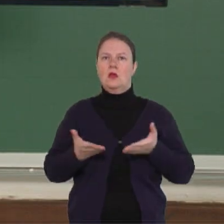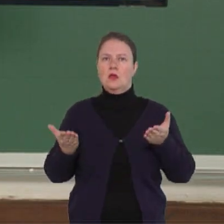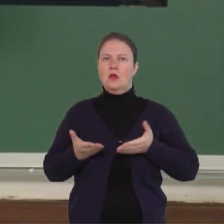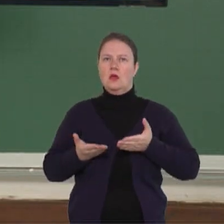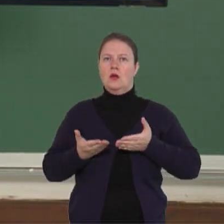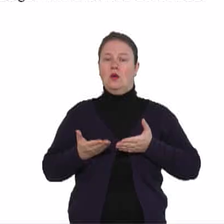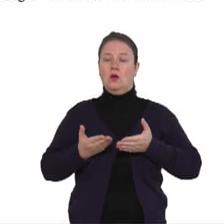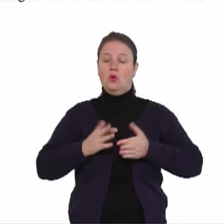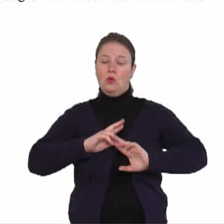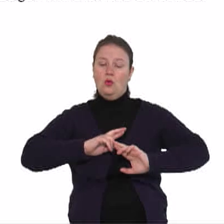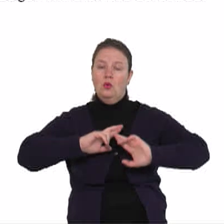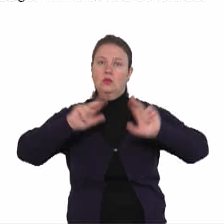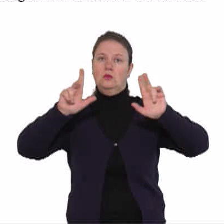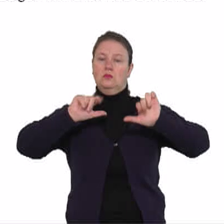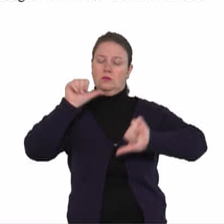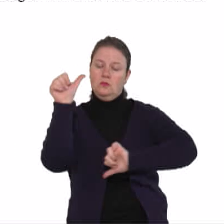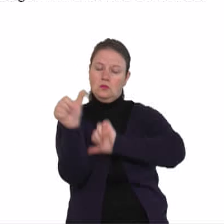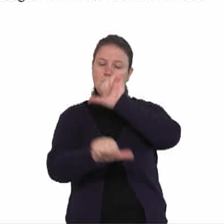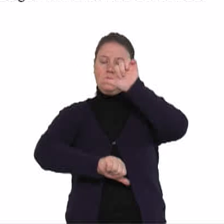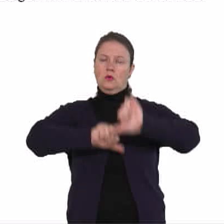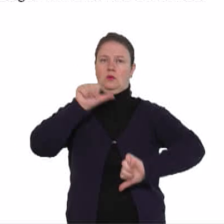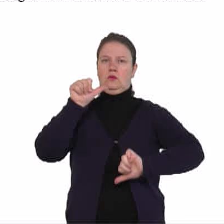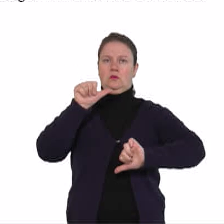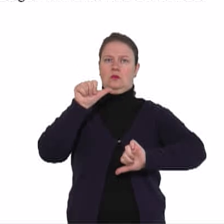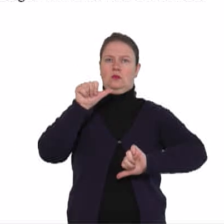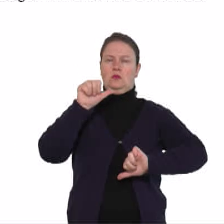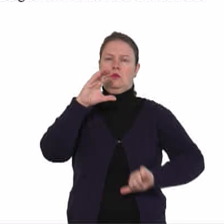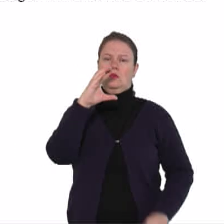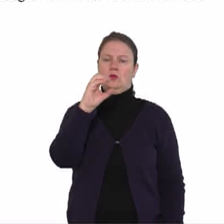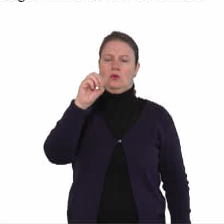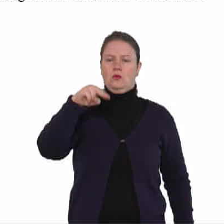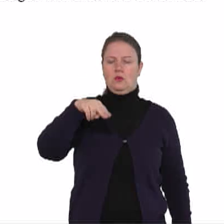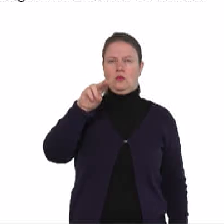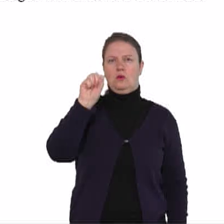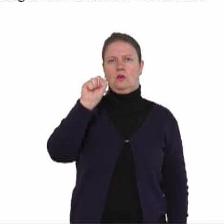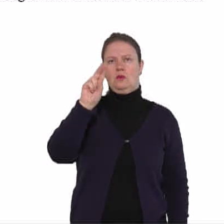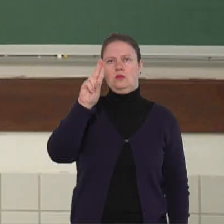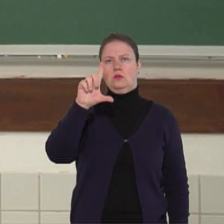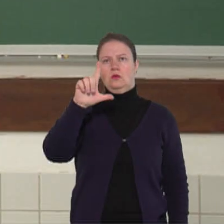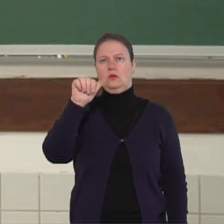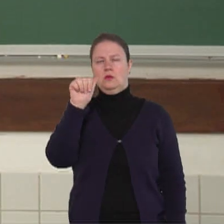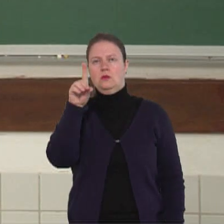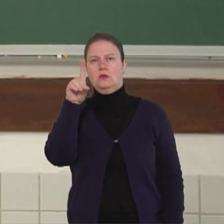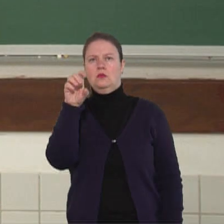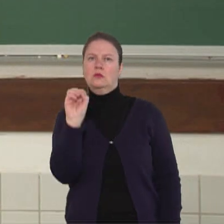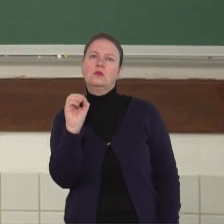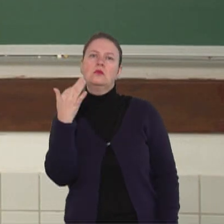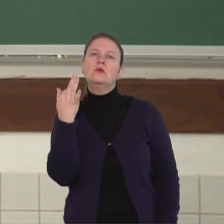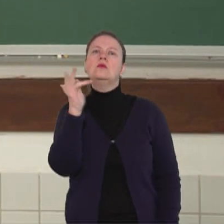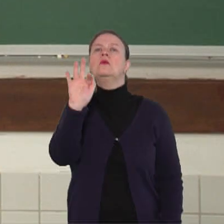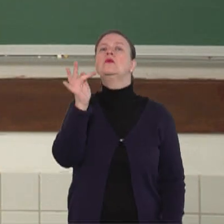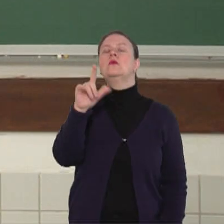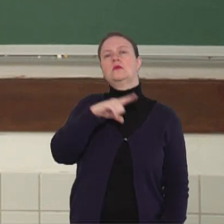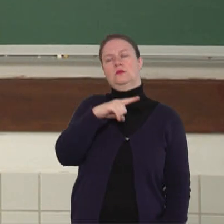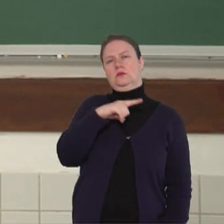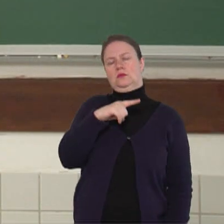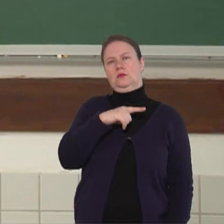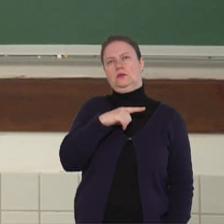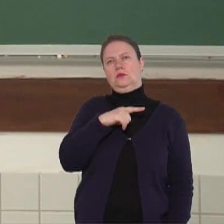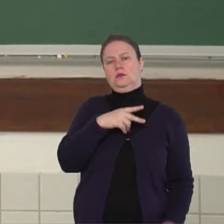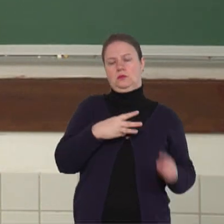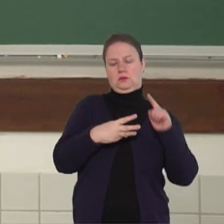regime, que é o regime de consulado. O que é um regime de consulado? Né? No caso, esse consulado francês, ele tinha 3